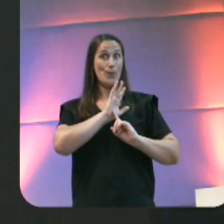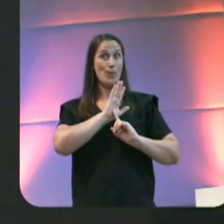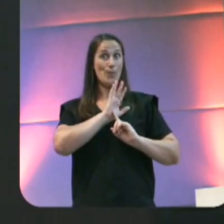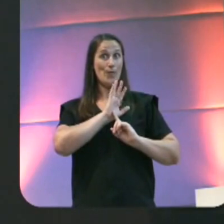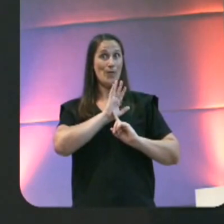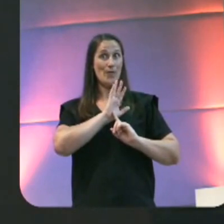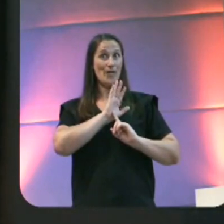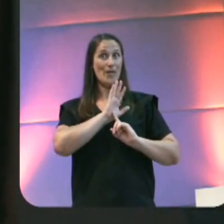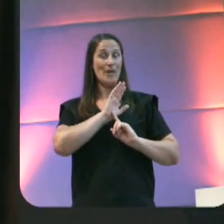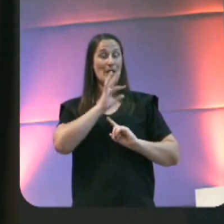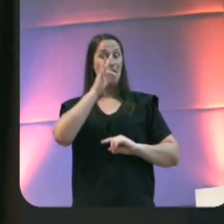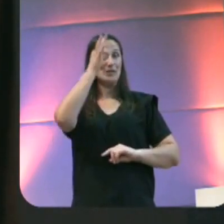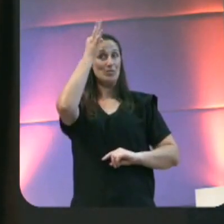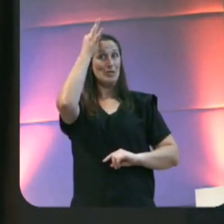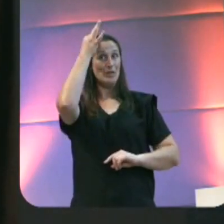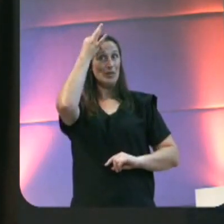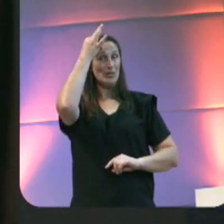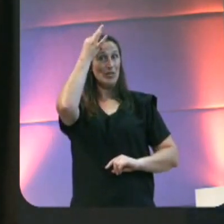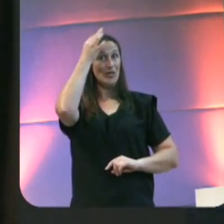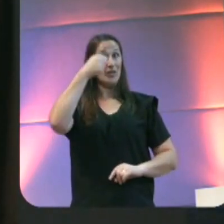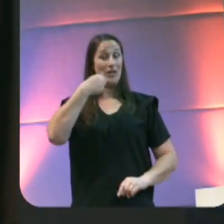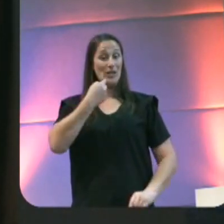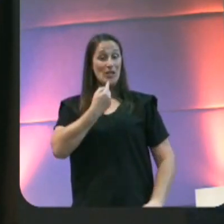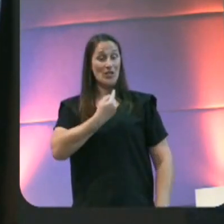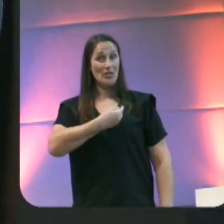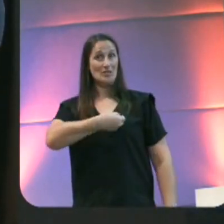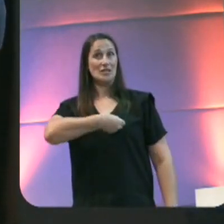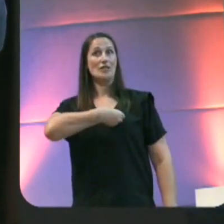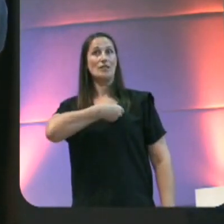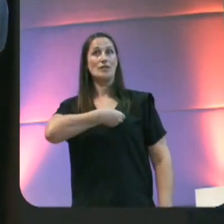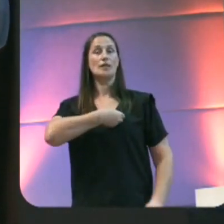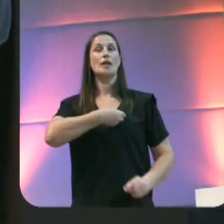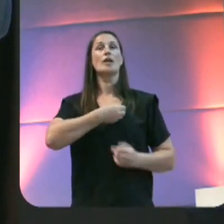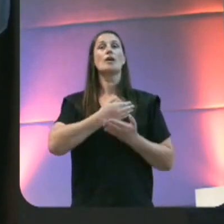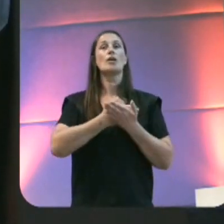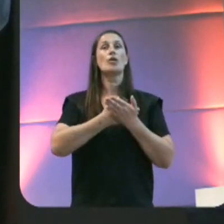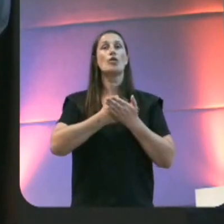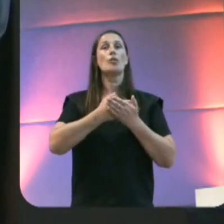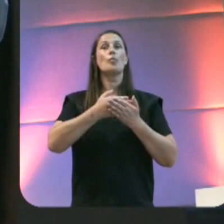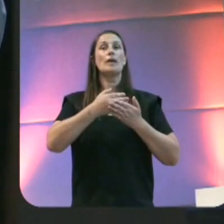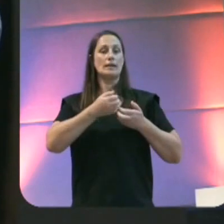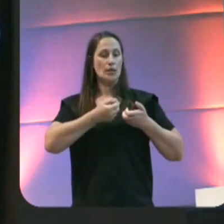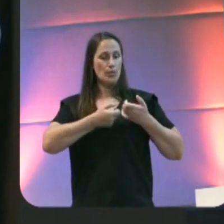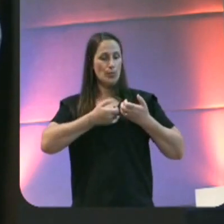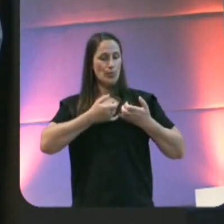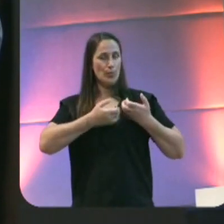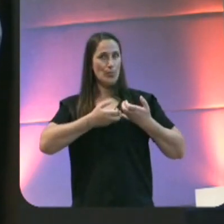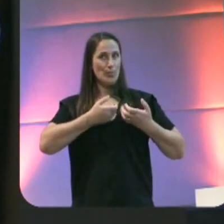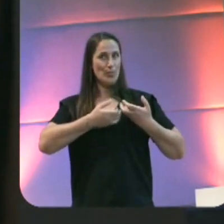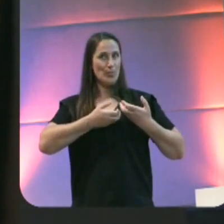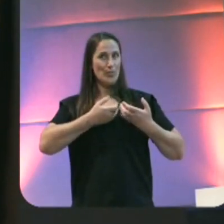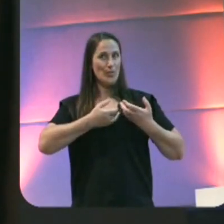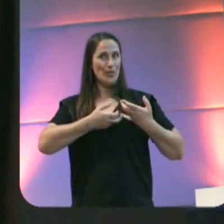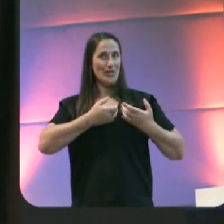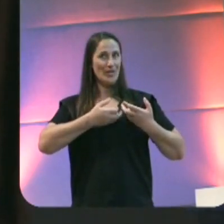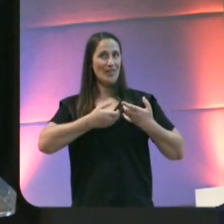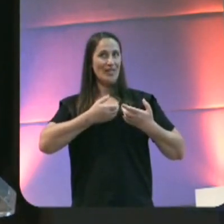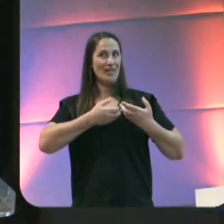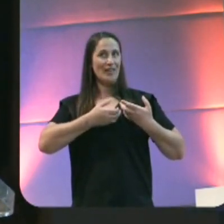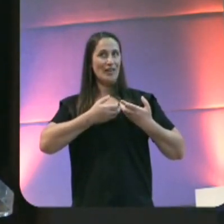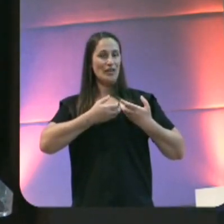espiritual da nossa vida vai diminuindo e vai se apagando, porque